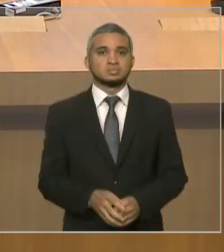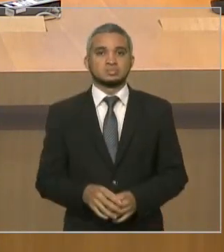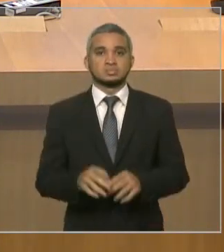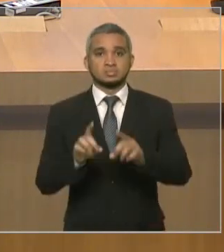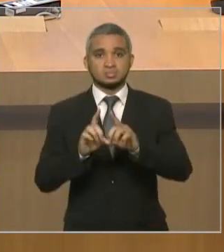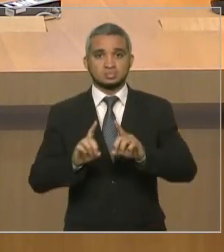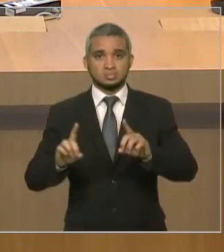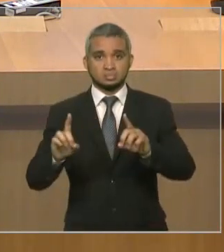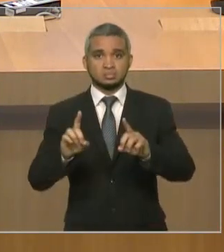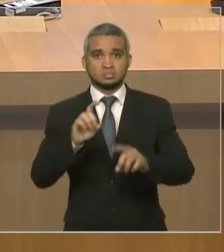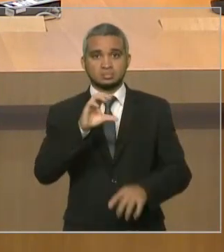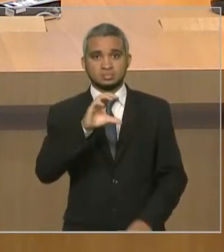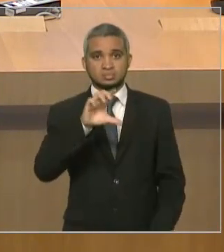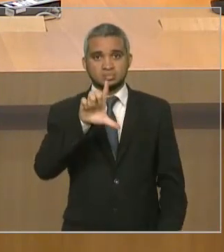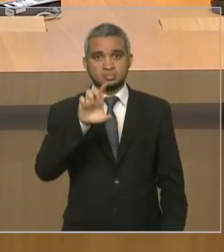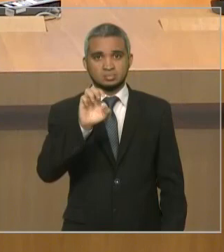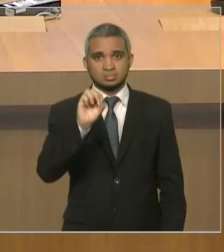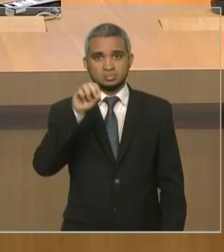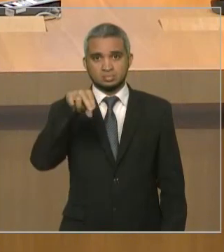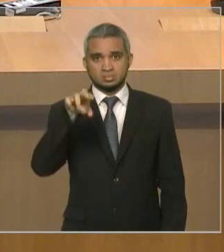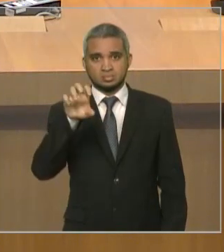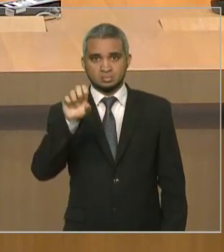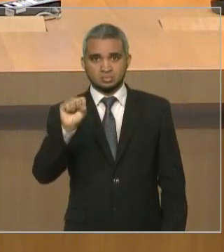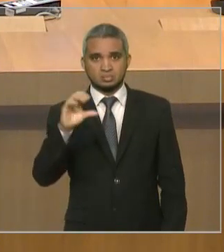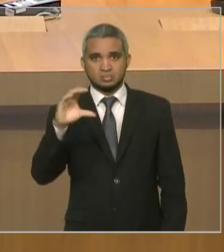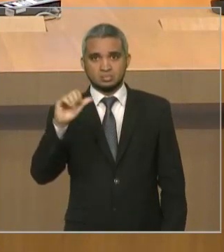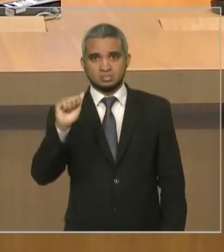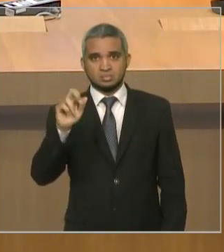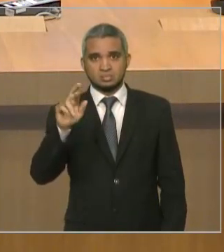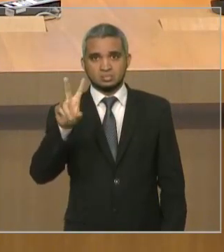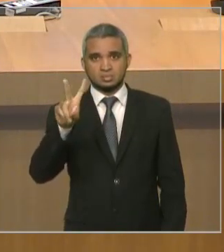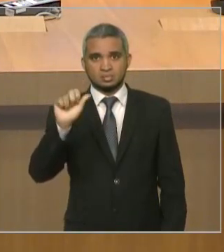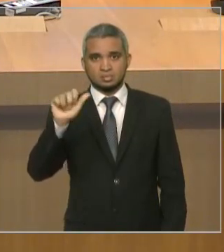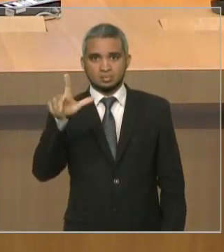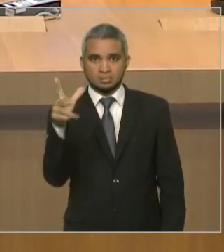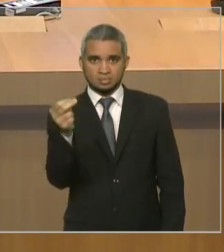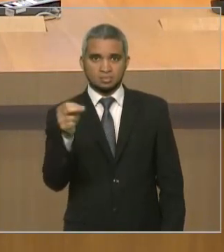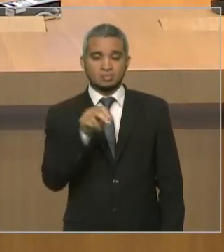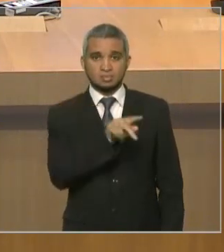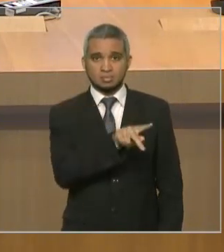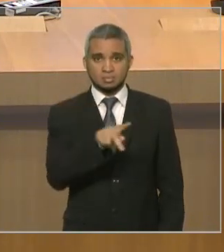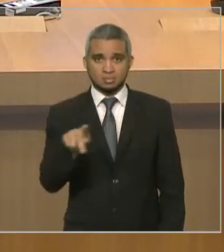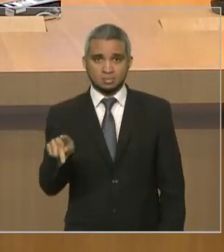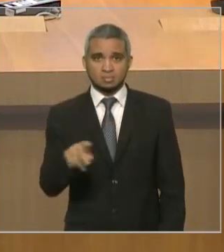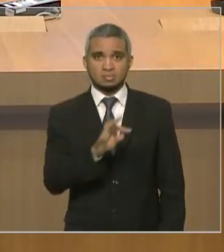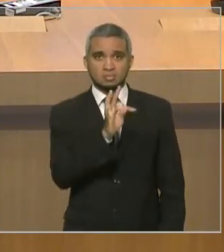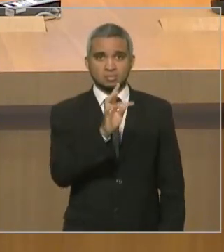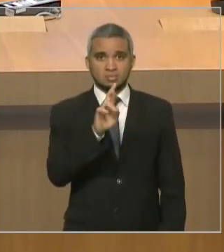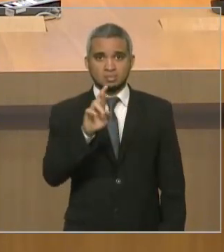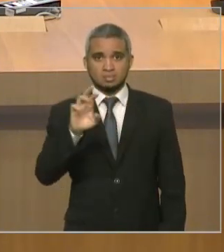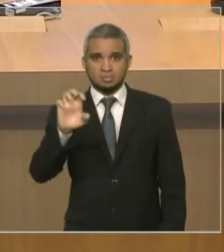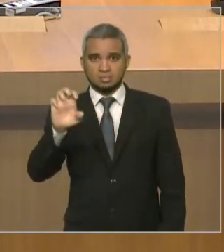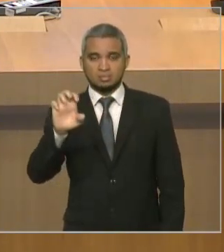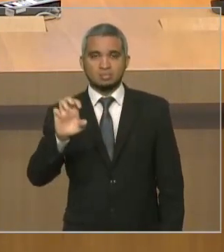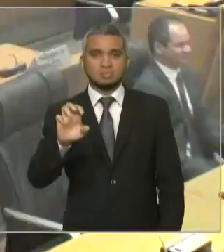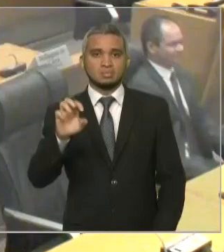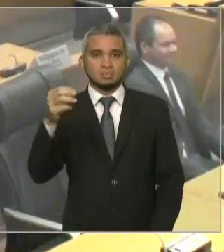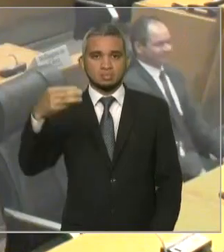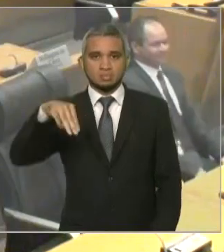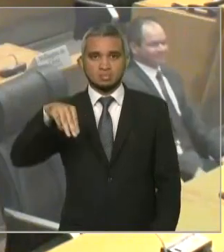desembargador Cleones Carvalho Cunha, presidente do Tribunal Regional Eleitoral do Maranhão.